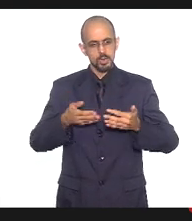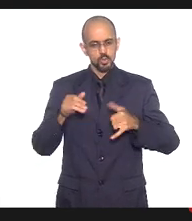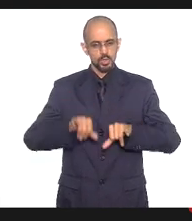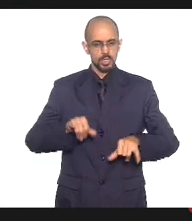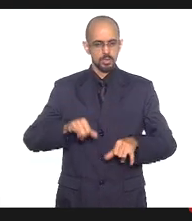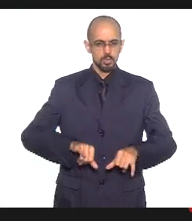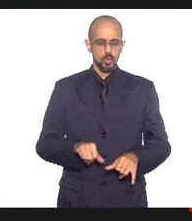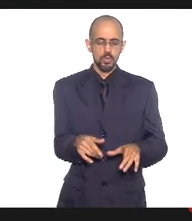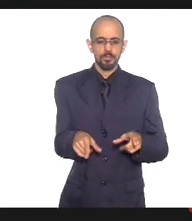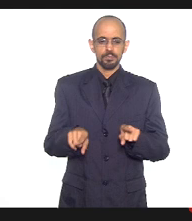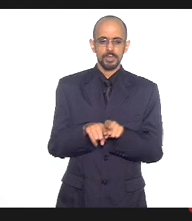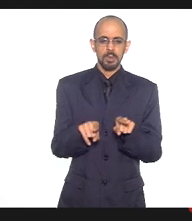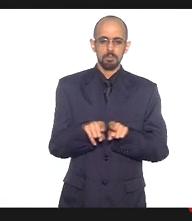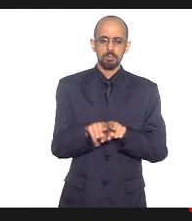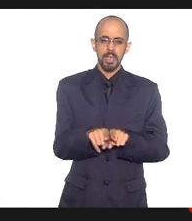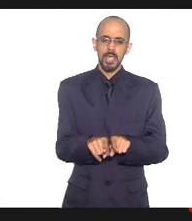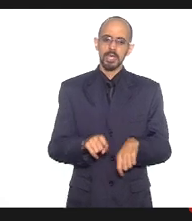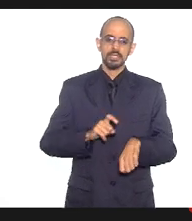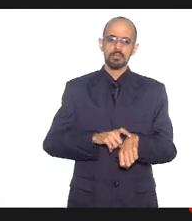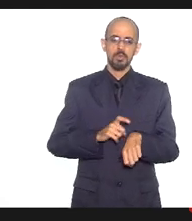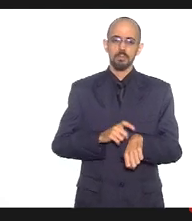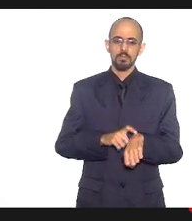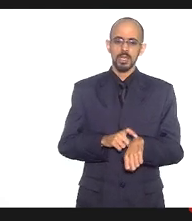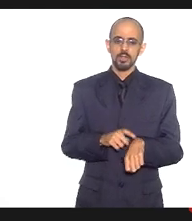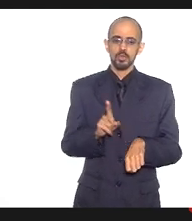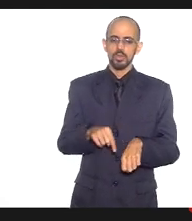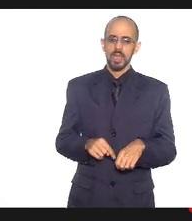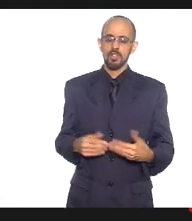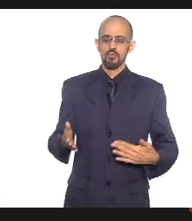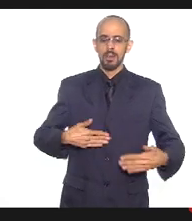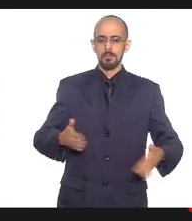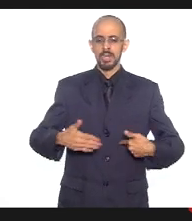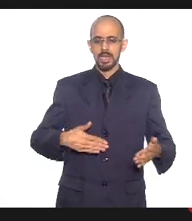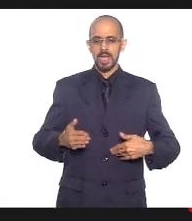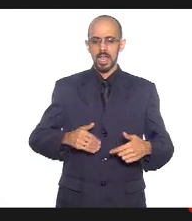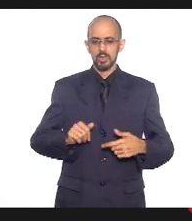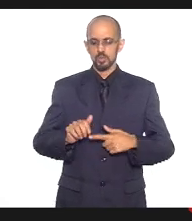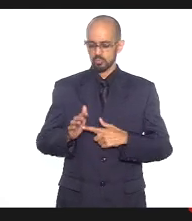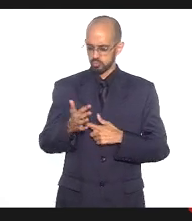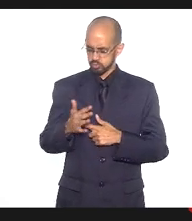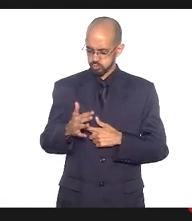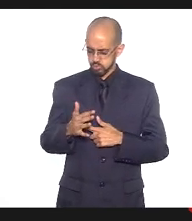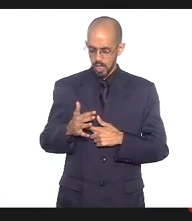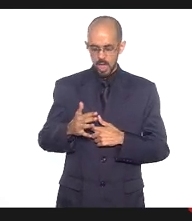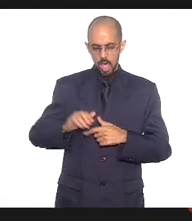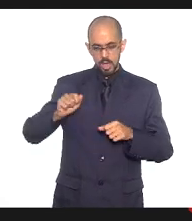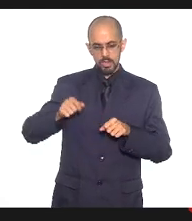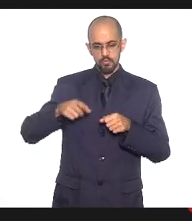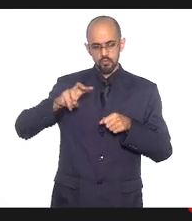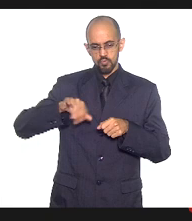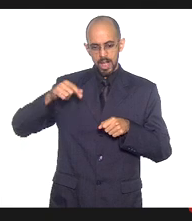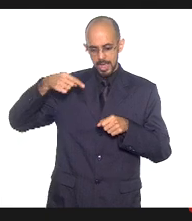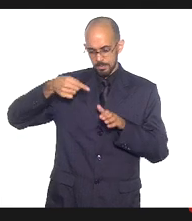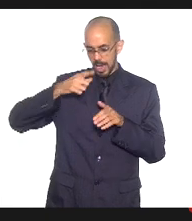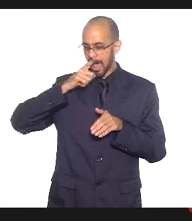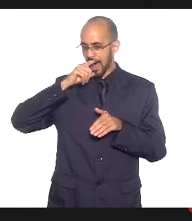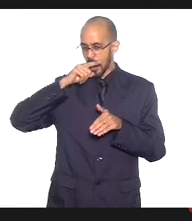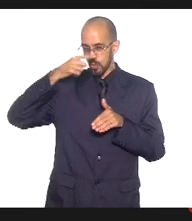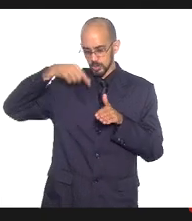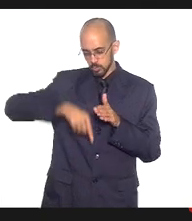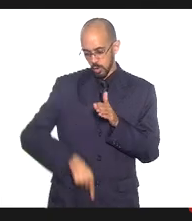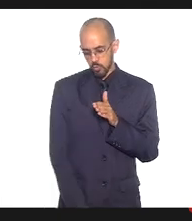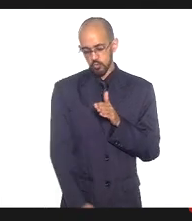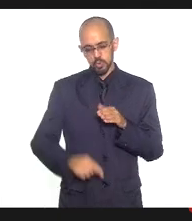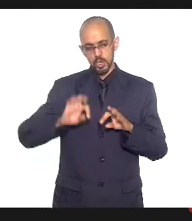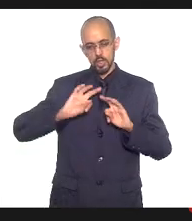também nessa etapa que são fabricados equipamentos submarinos no campo em águas profundas,